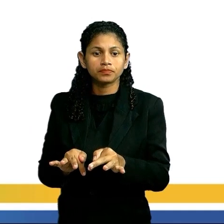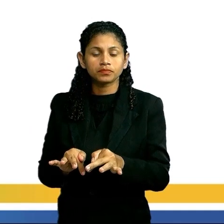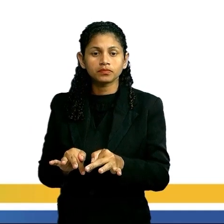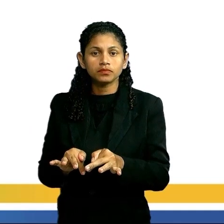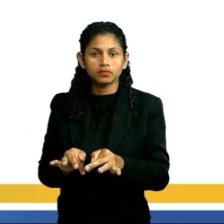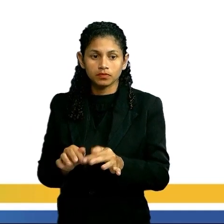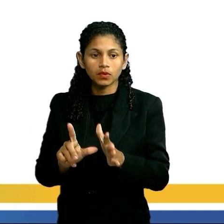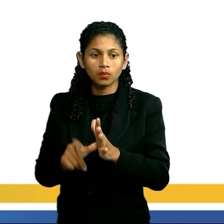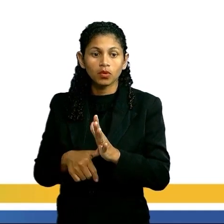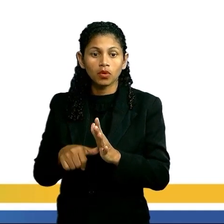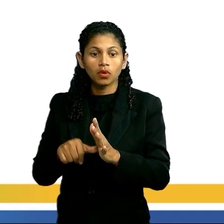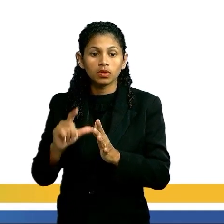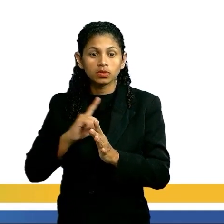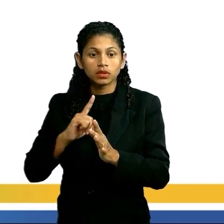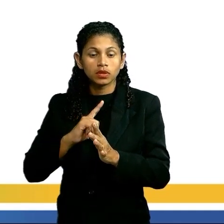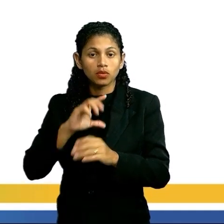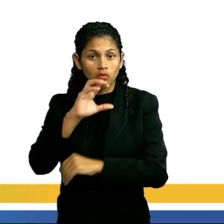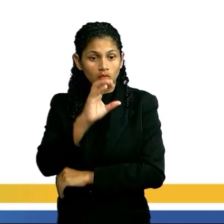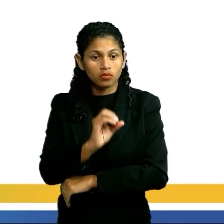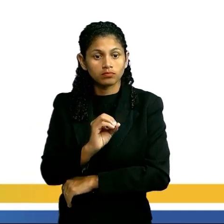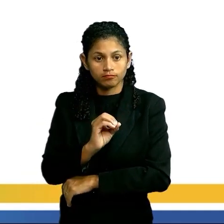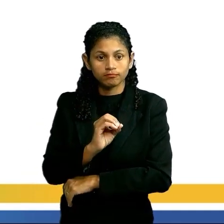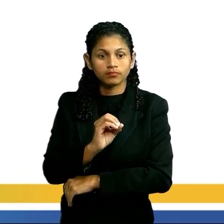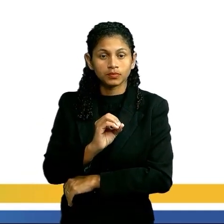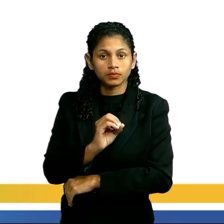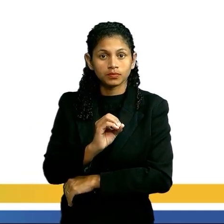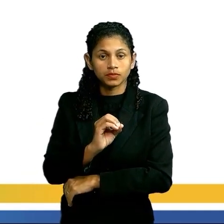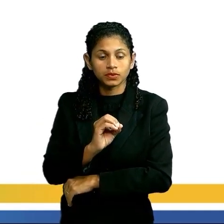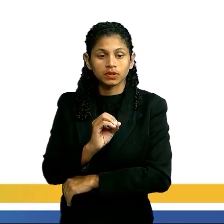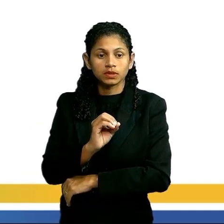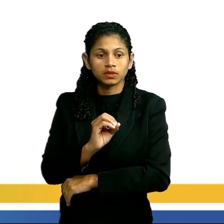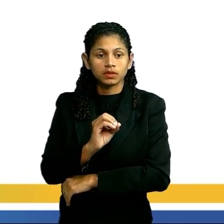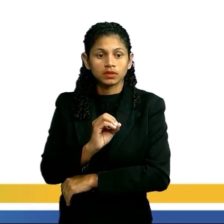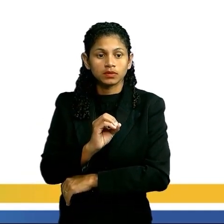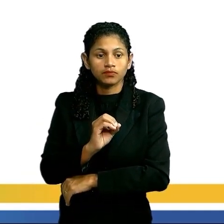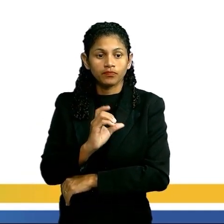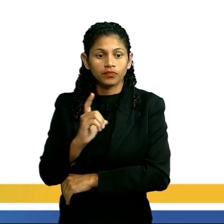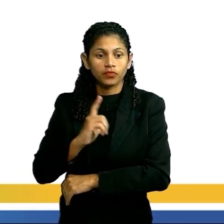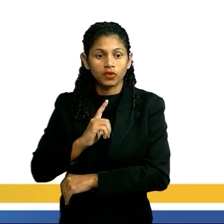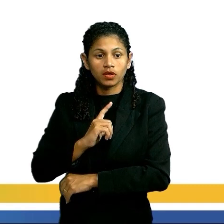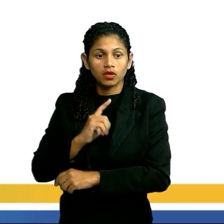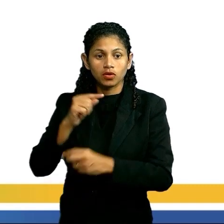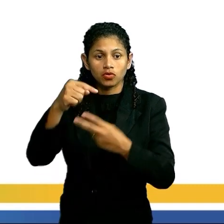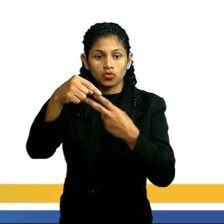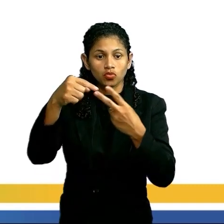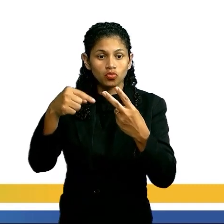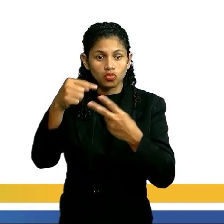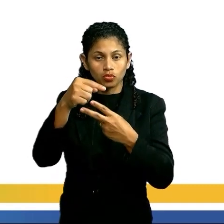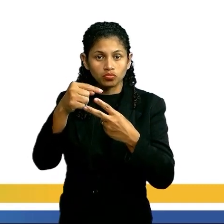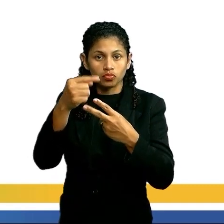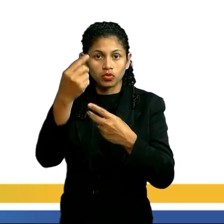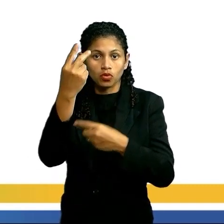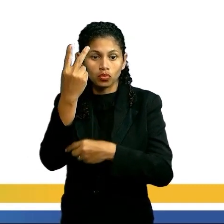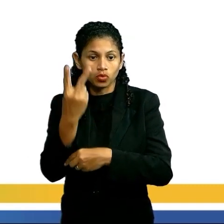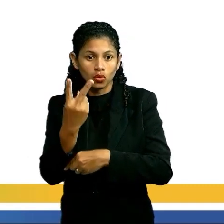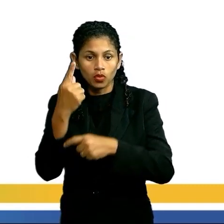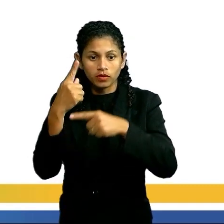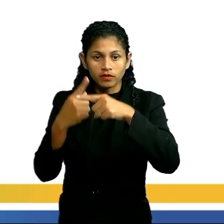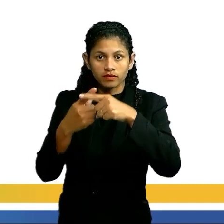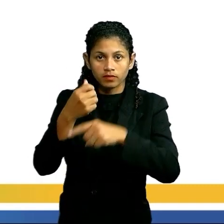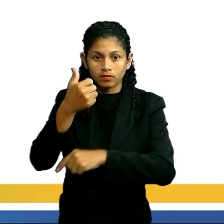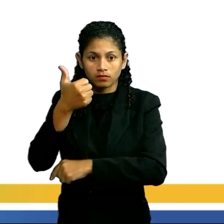e o próximo eu tenho o que? O oxigênio. Eu tenho quantos oxigênios? Tenho um aqui em cima e outro embaixo. 2 oxigênios. 2